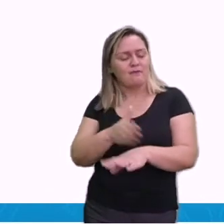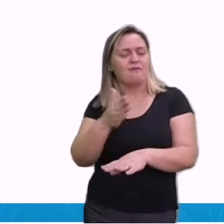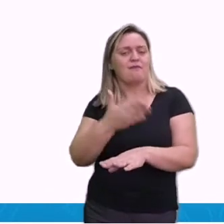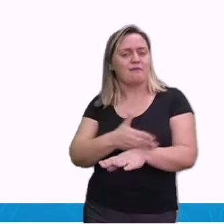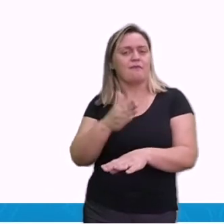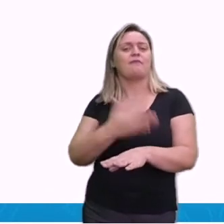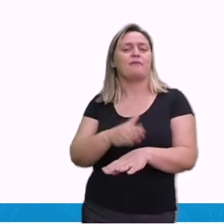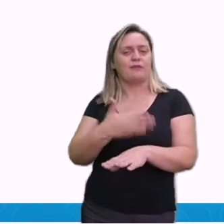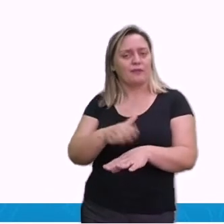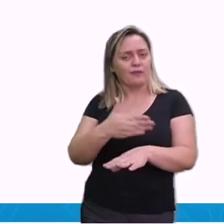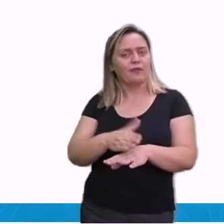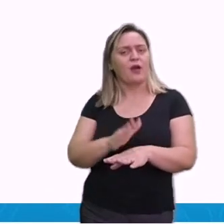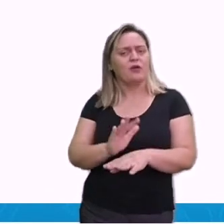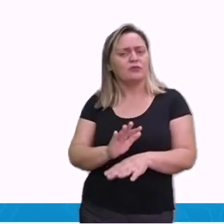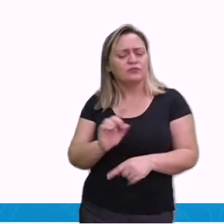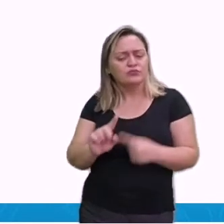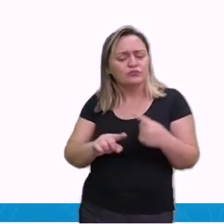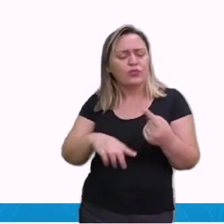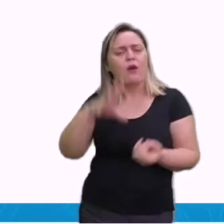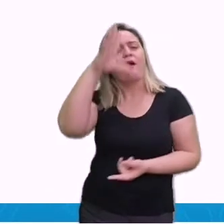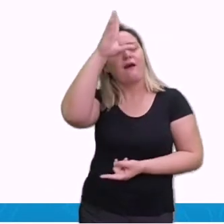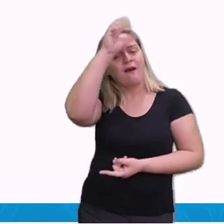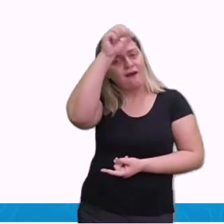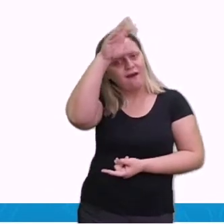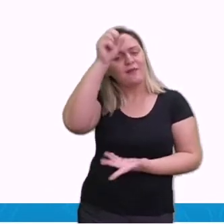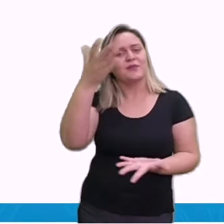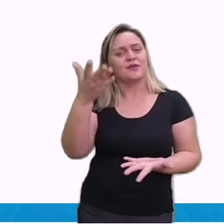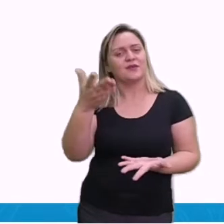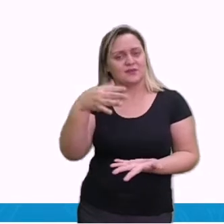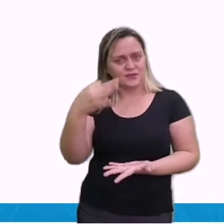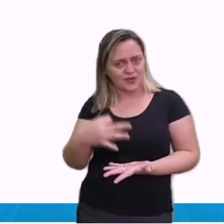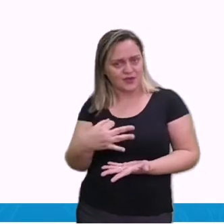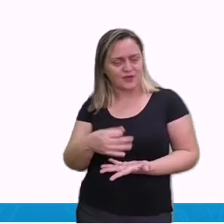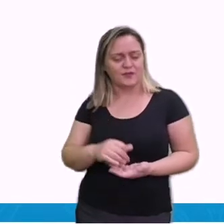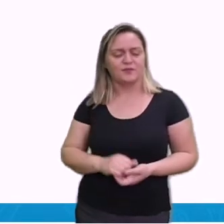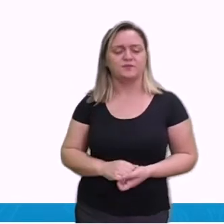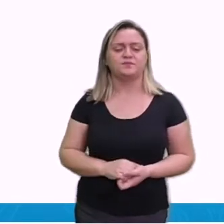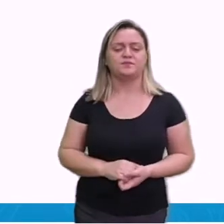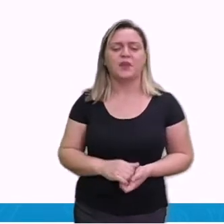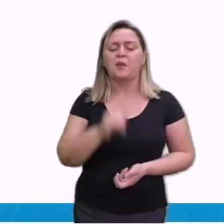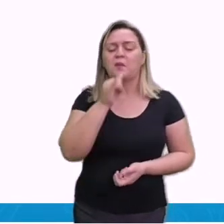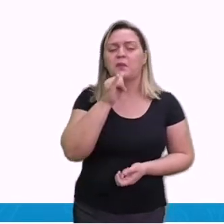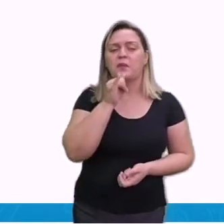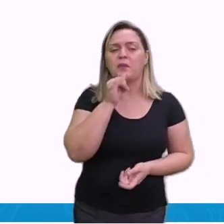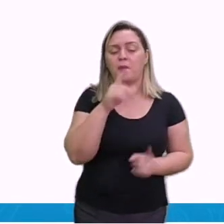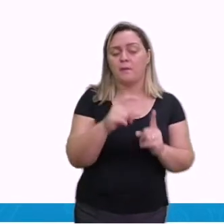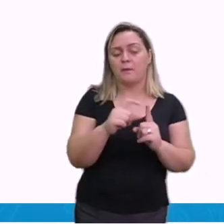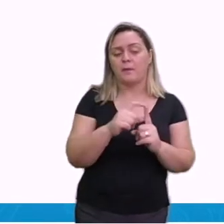exemplo, a palavra aprendiz, olha lá, ela tem um Z no final. Então, eu vou